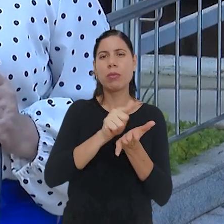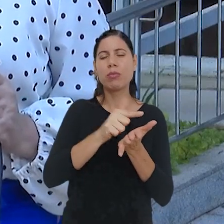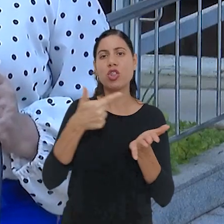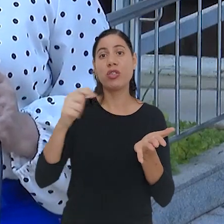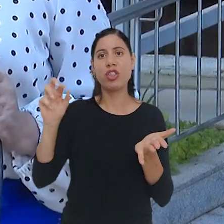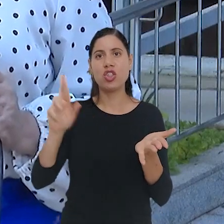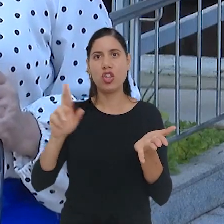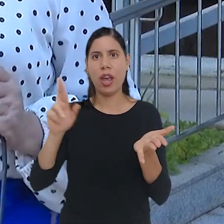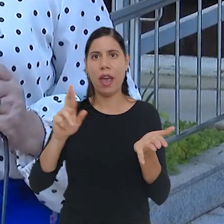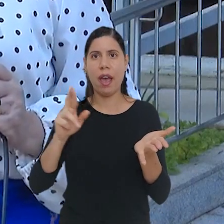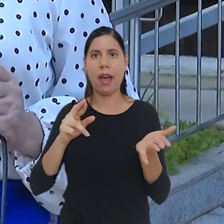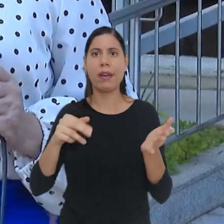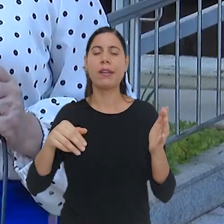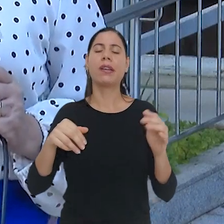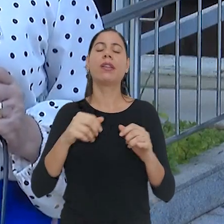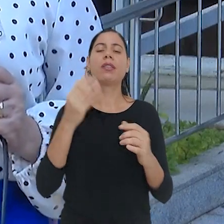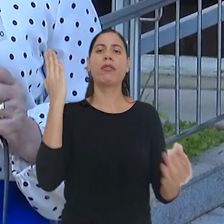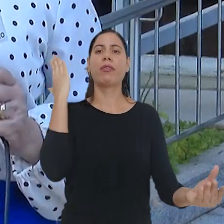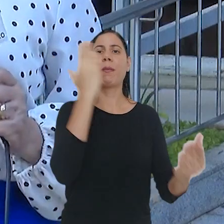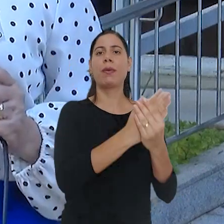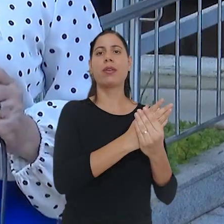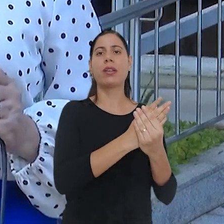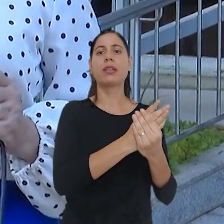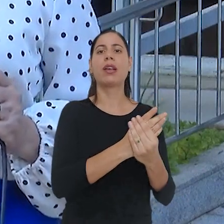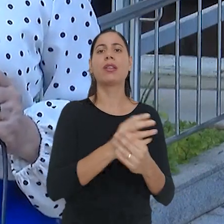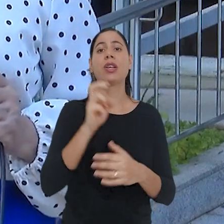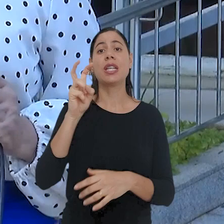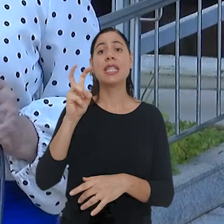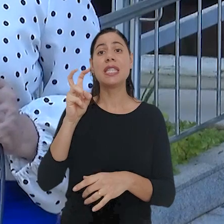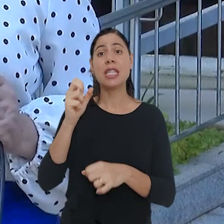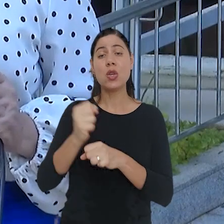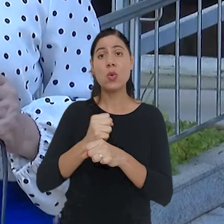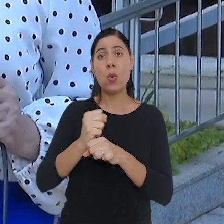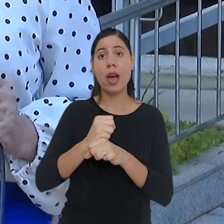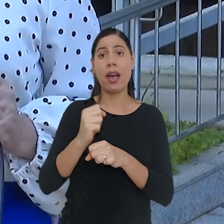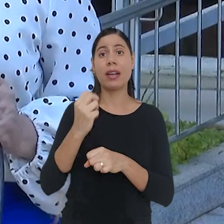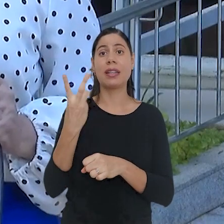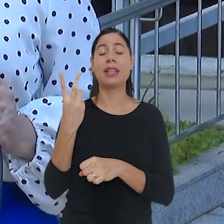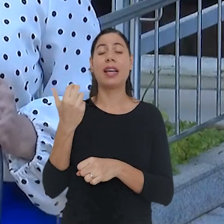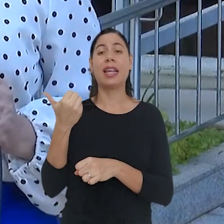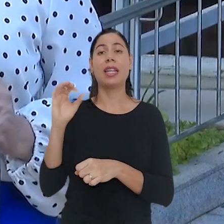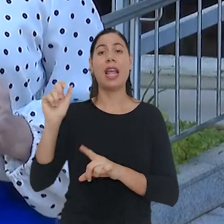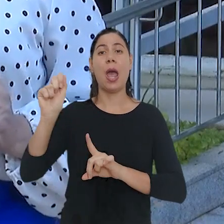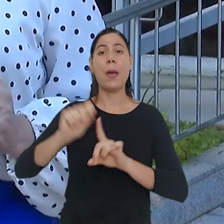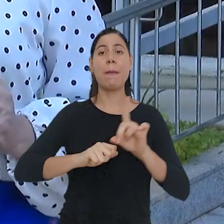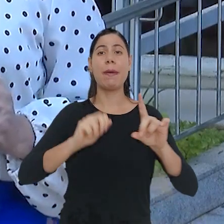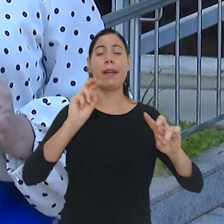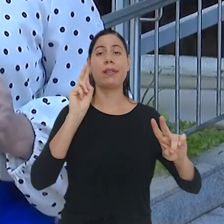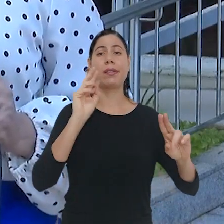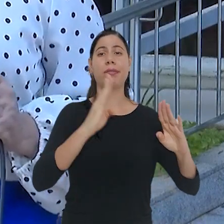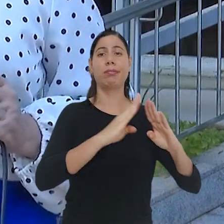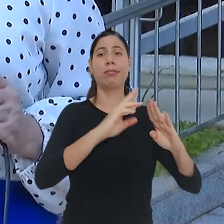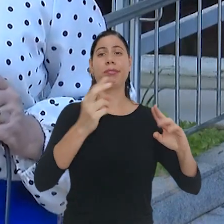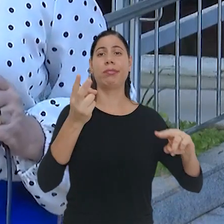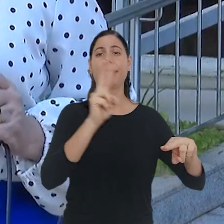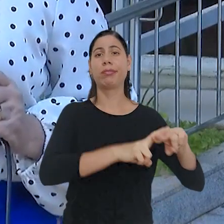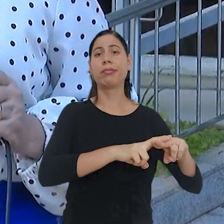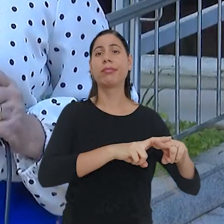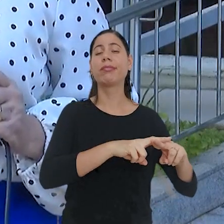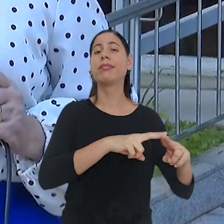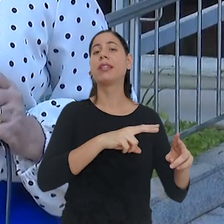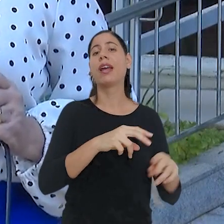Primeira Região. Inconformado de ter sido condenado a 5 anos e 10 meses de reclusão, um acusado pelo crime